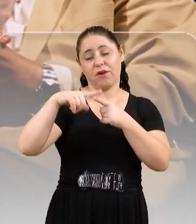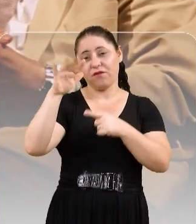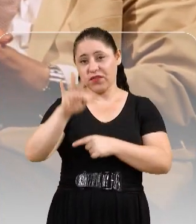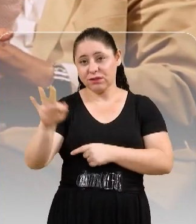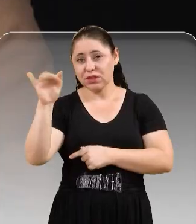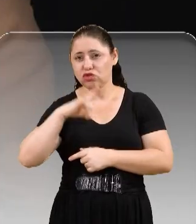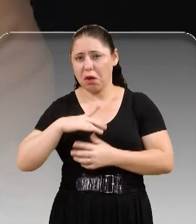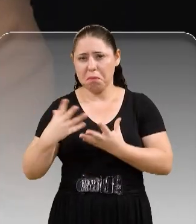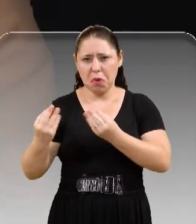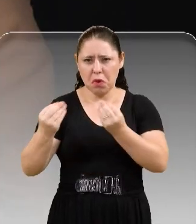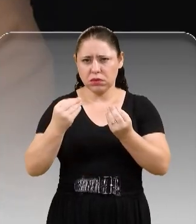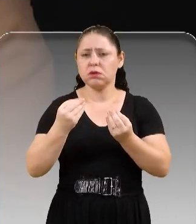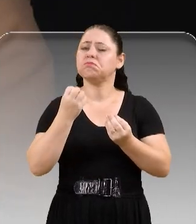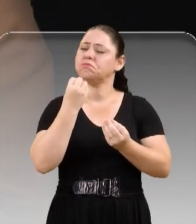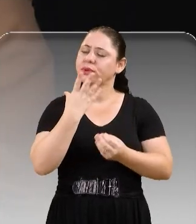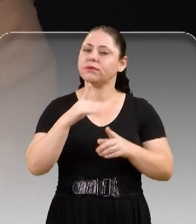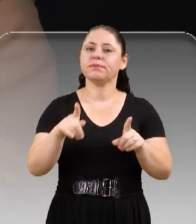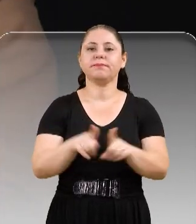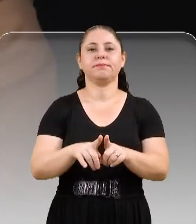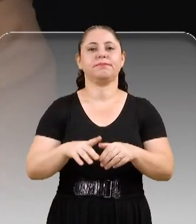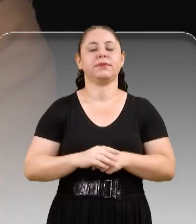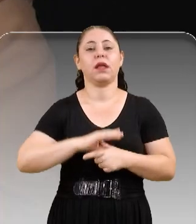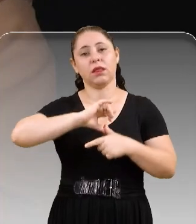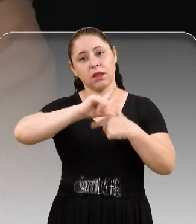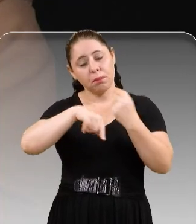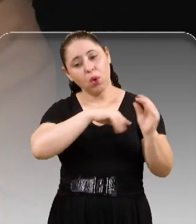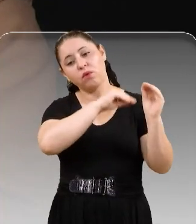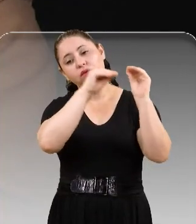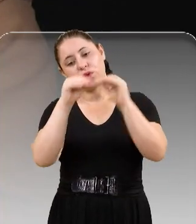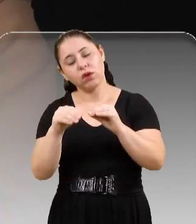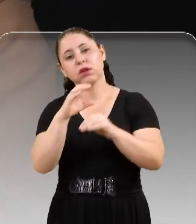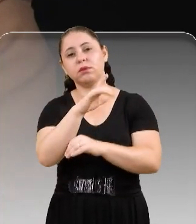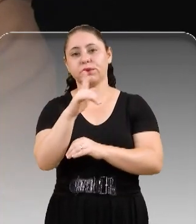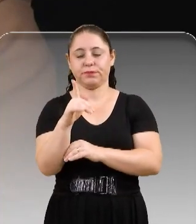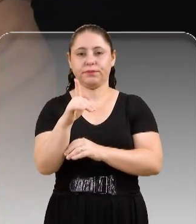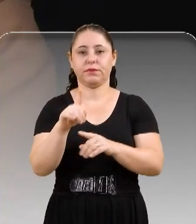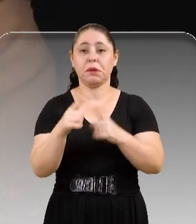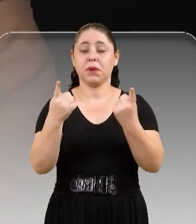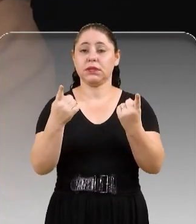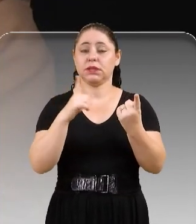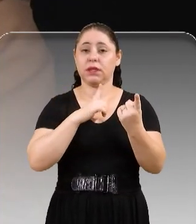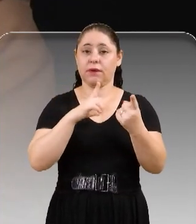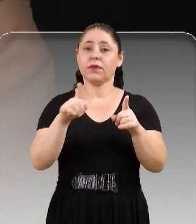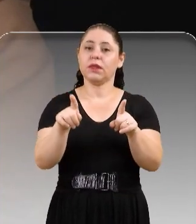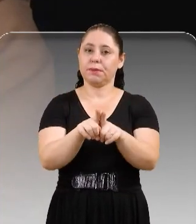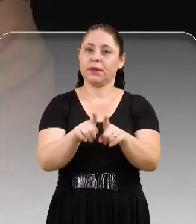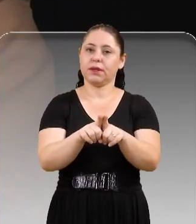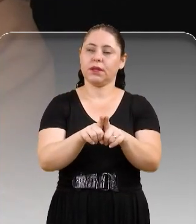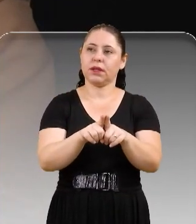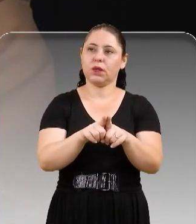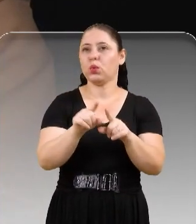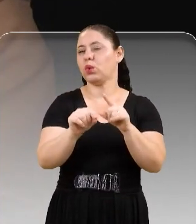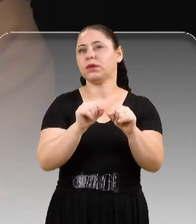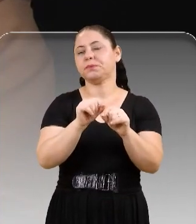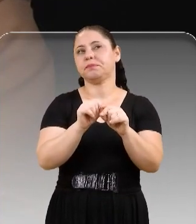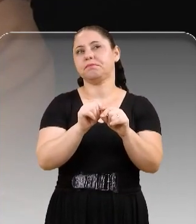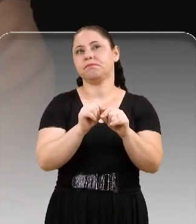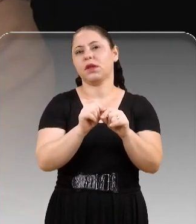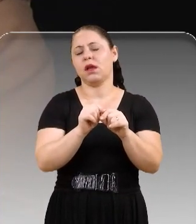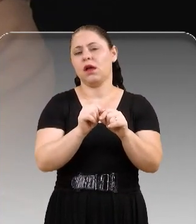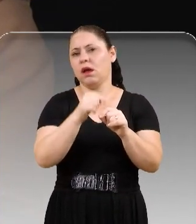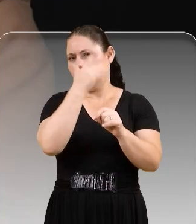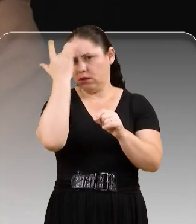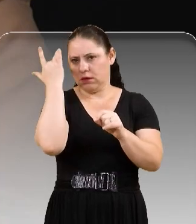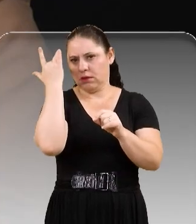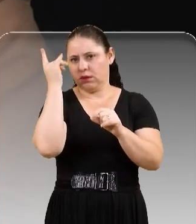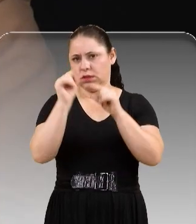profissional. E depois eles voltaram, né? Foi um processo de volta. Mas nós recebemos também, todo mundo sabe disso, muitas pessoas